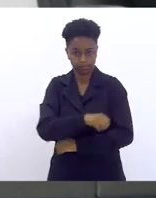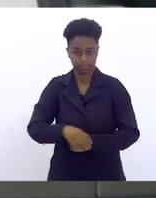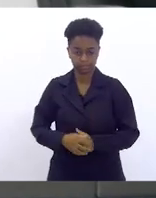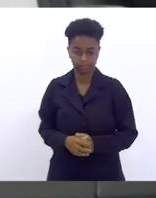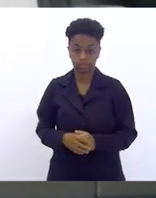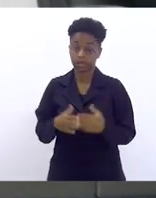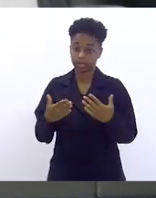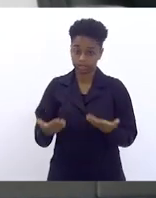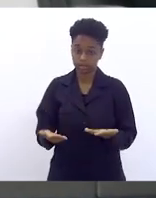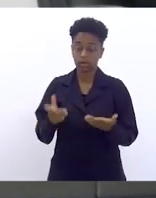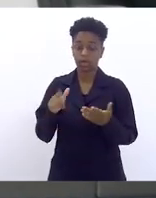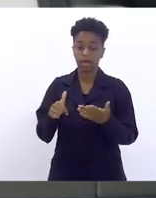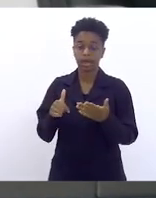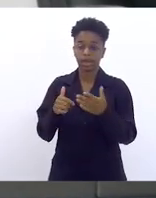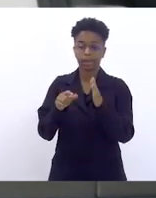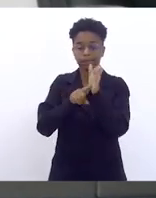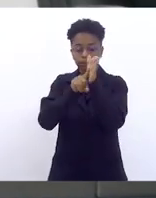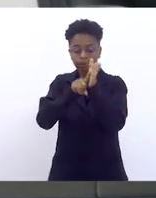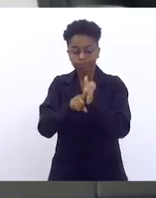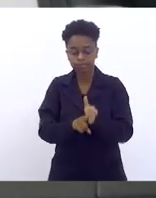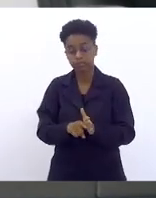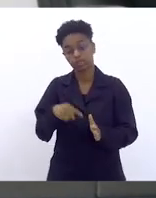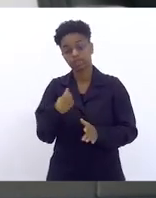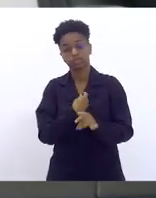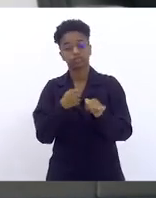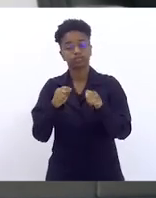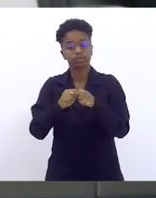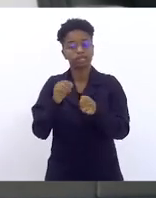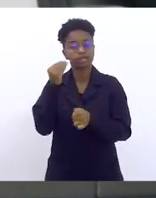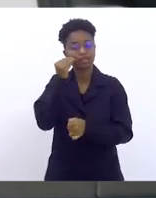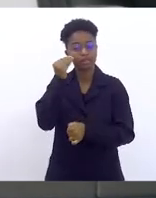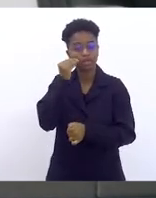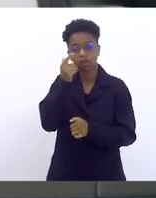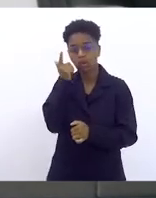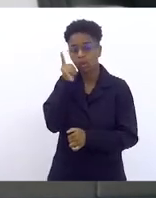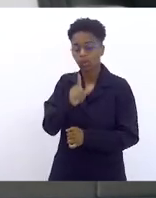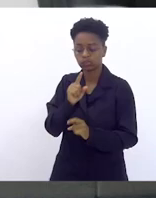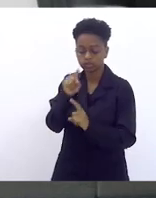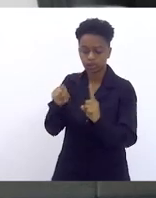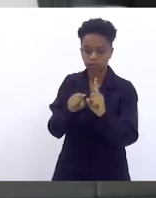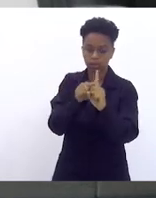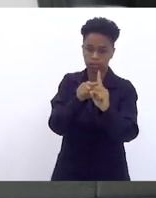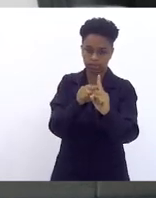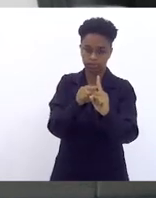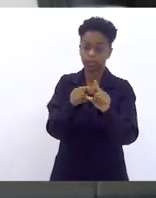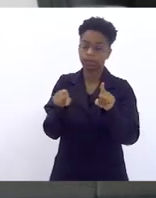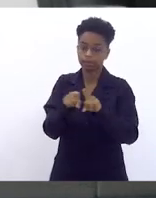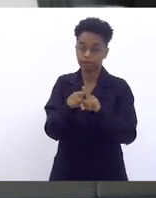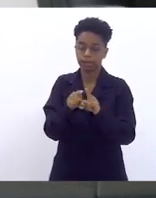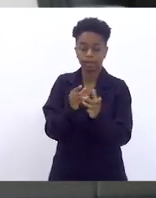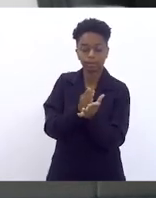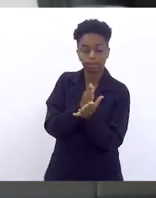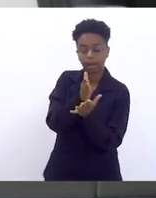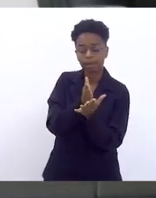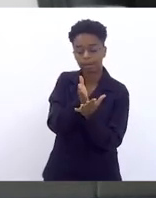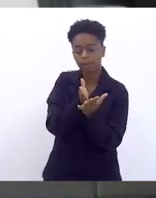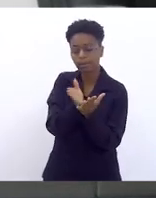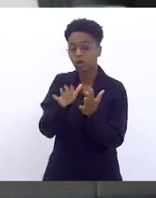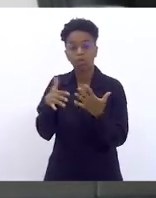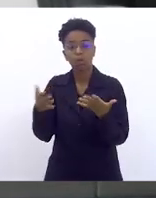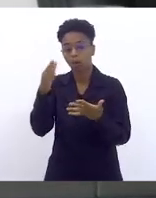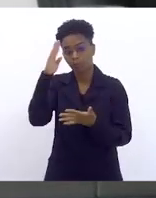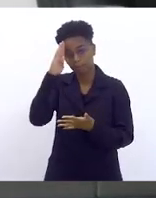é o diagnóstico que nós fazemos para atingir as missões e por fim os eixos prioritários que estão